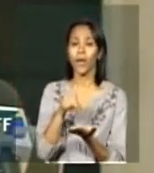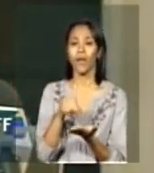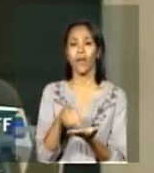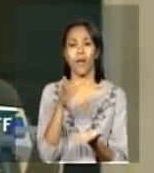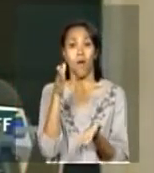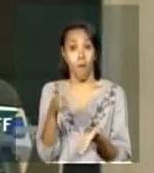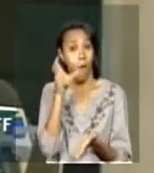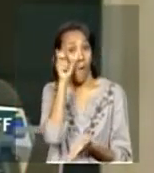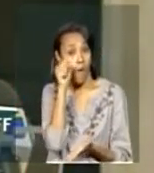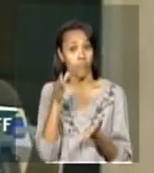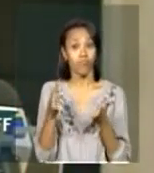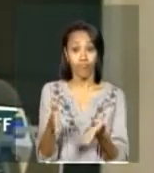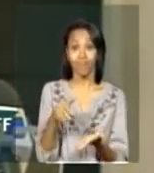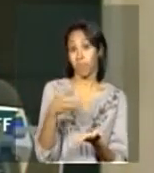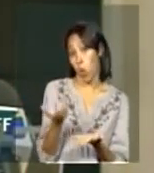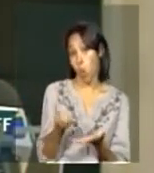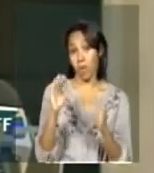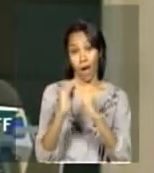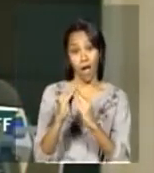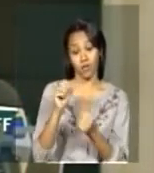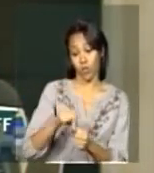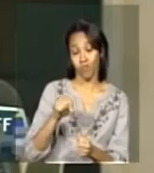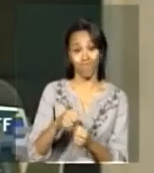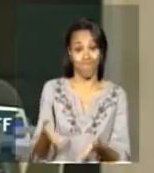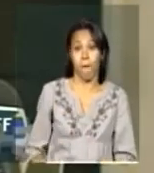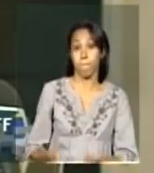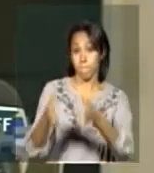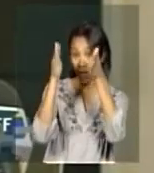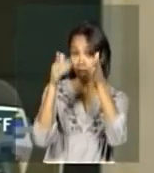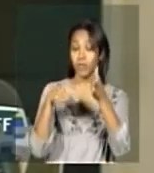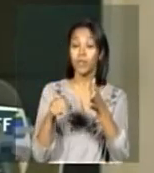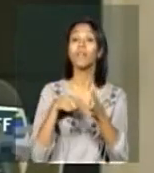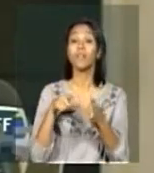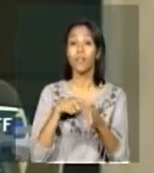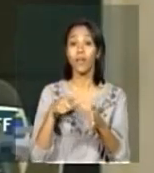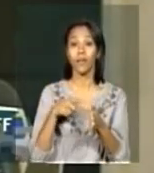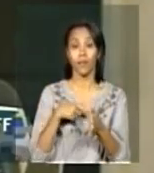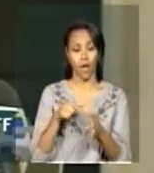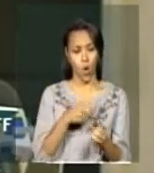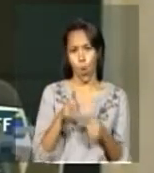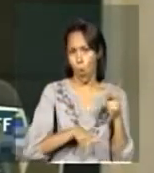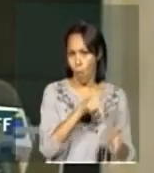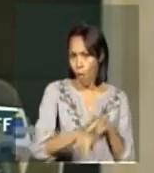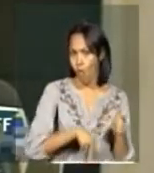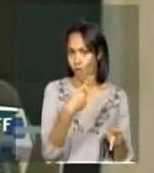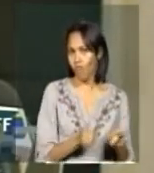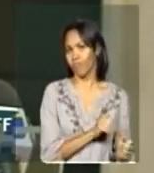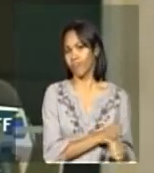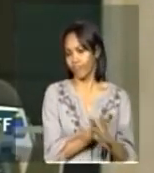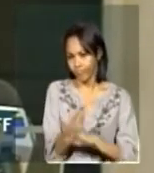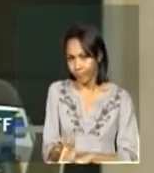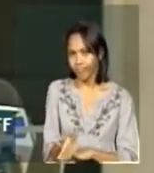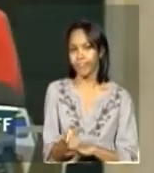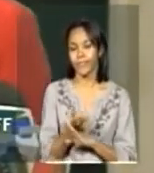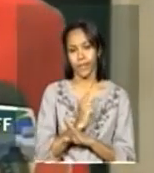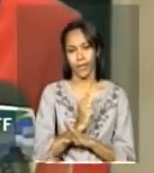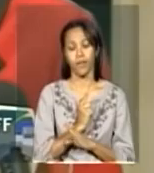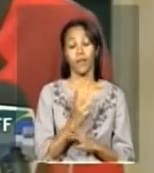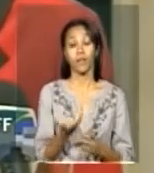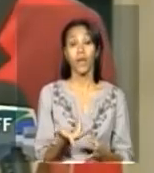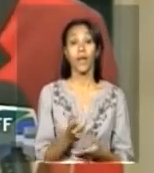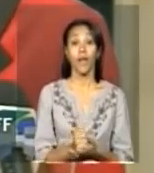em casas ou apartamentos de acesso ao público do país em questão. Então eu acho que